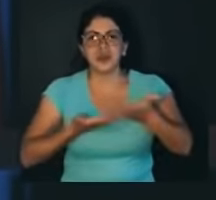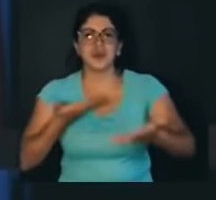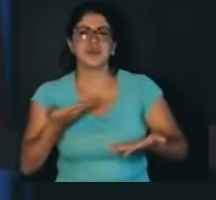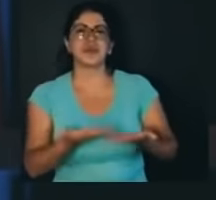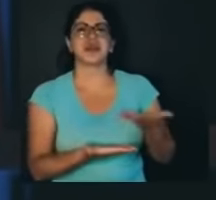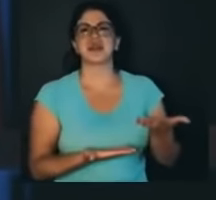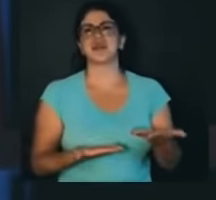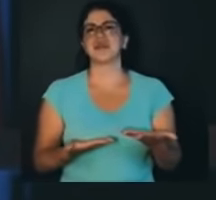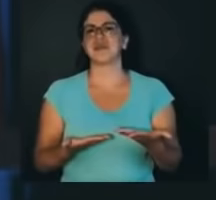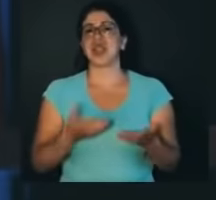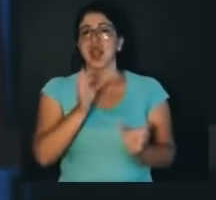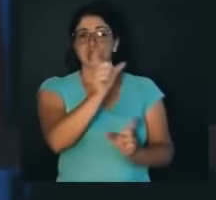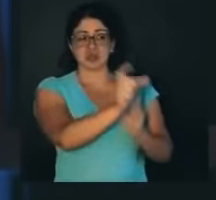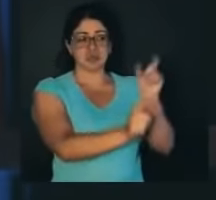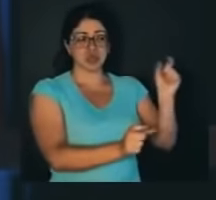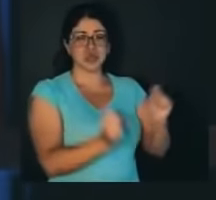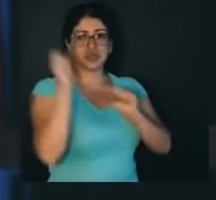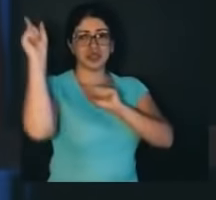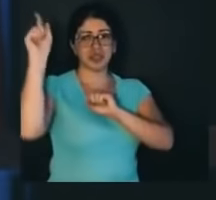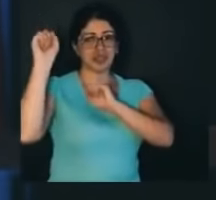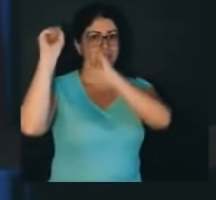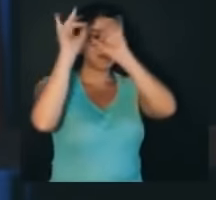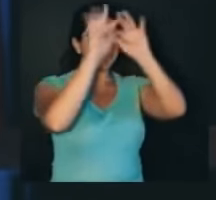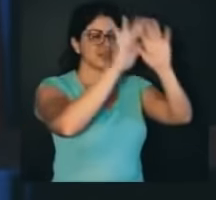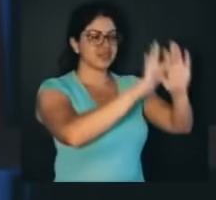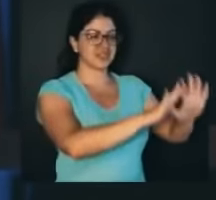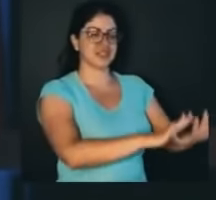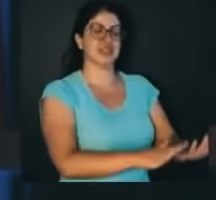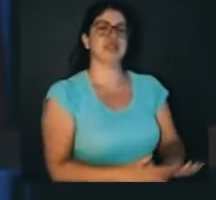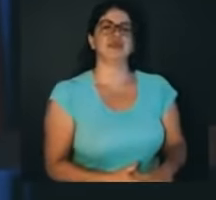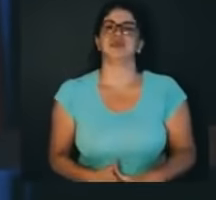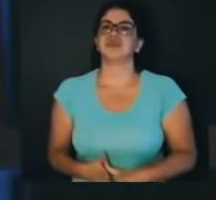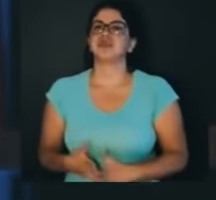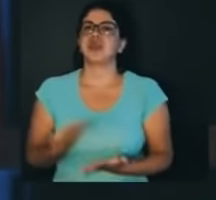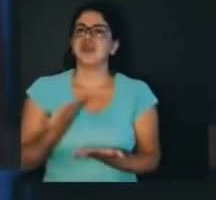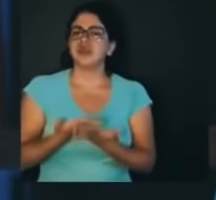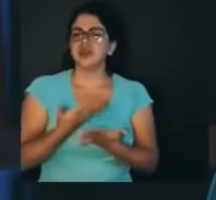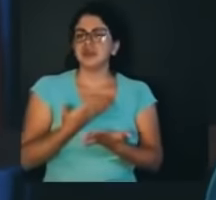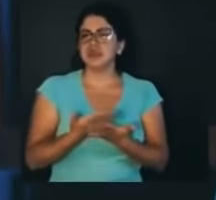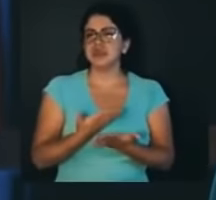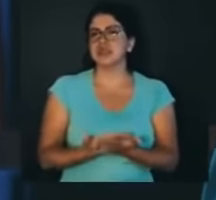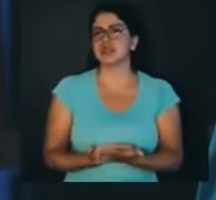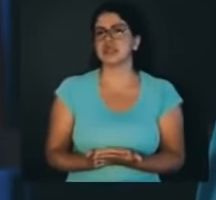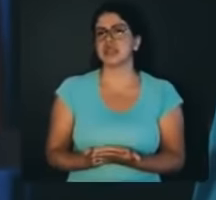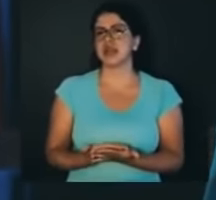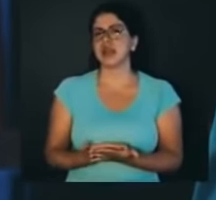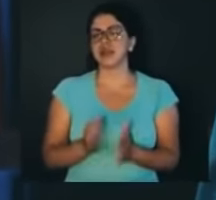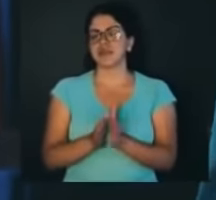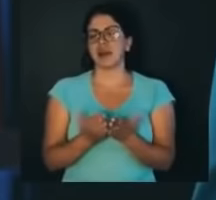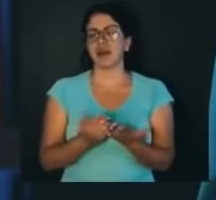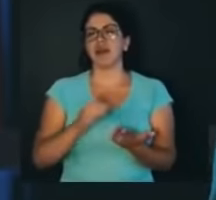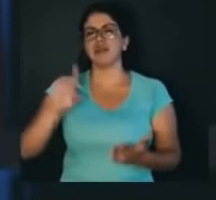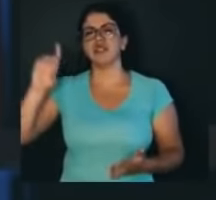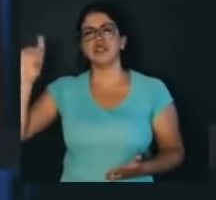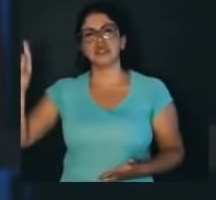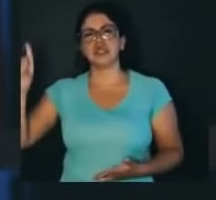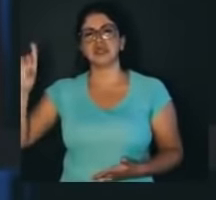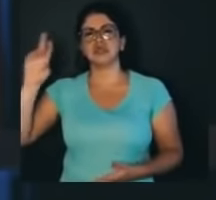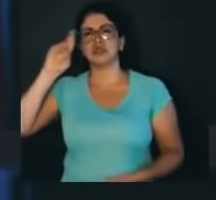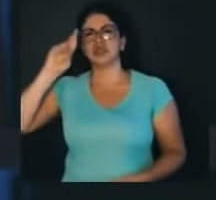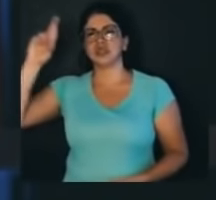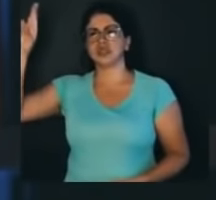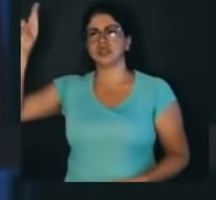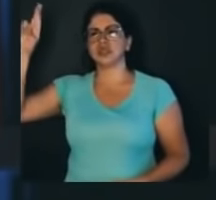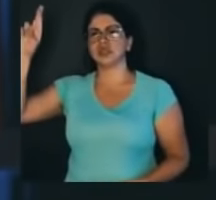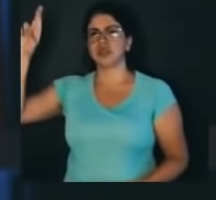Cristo Jesus. Nessa noite, iremos estudar um tema pouco falado. E quando o Senhor colocou no meu coração,